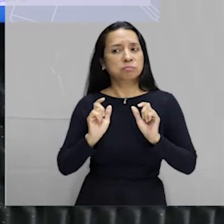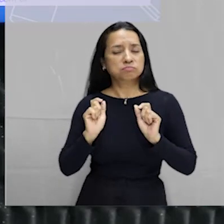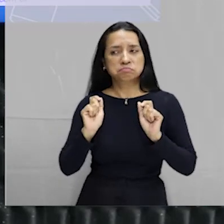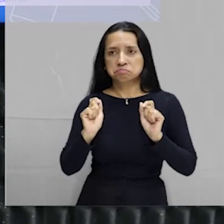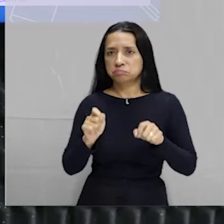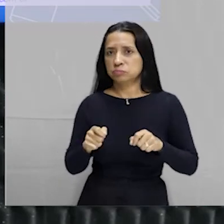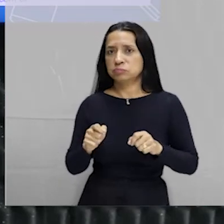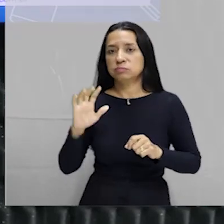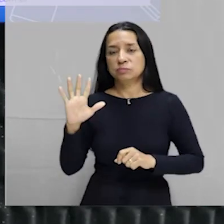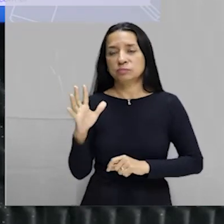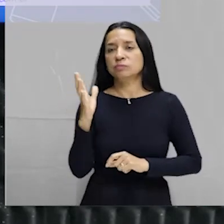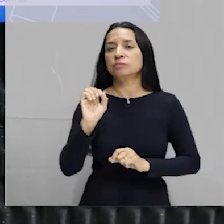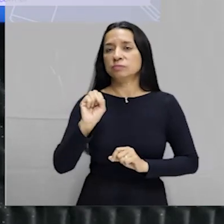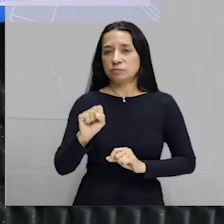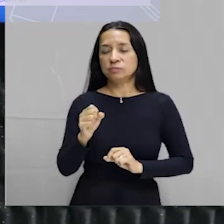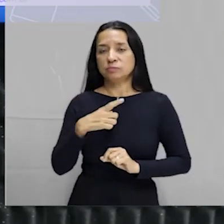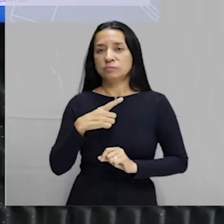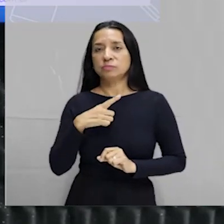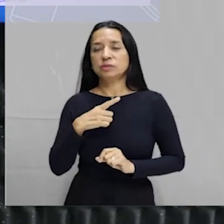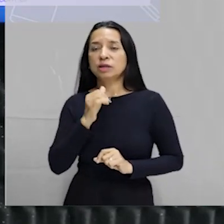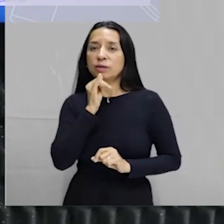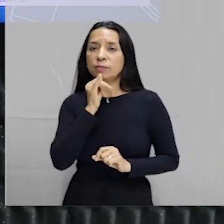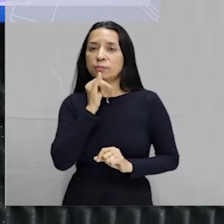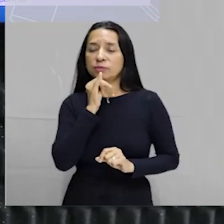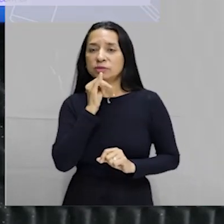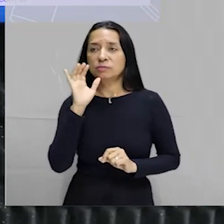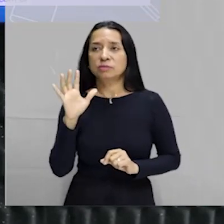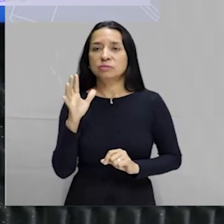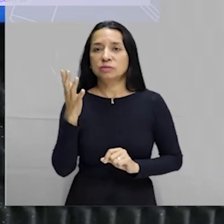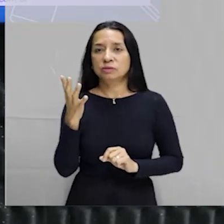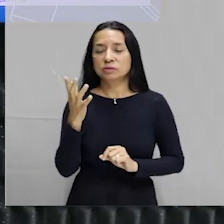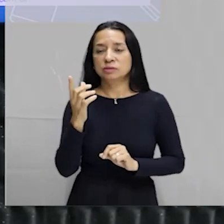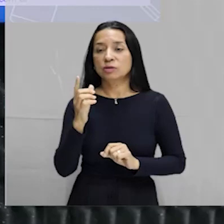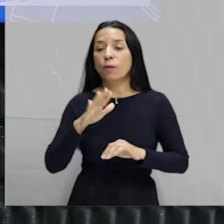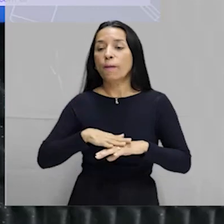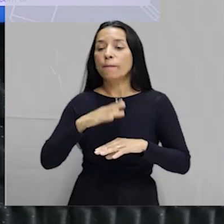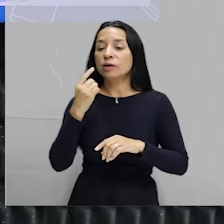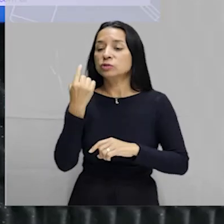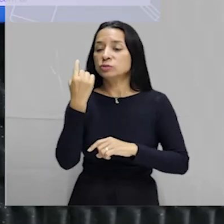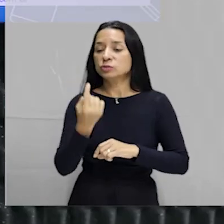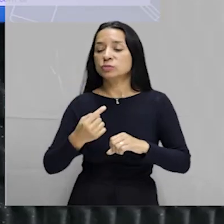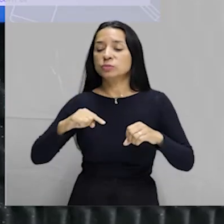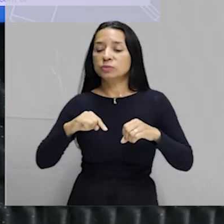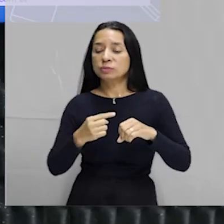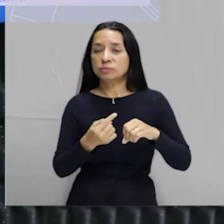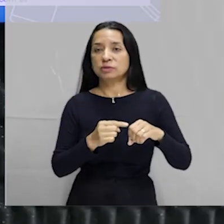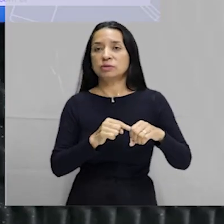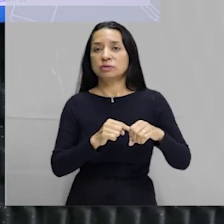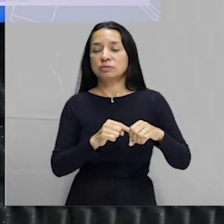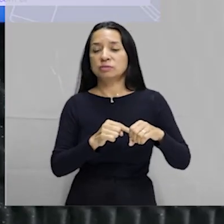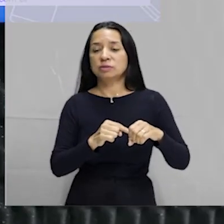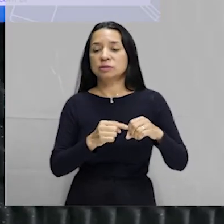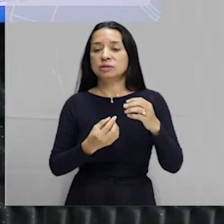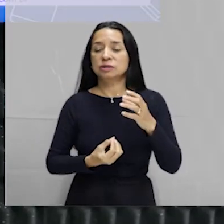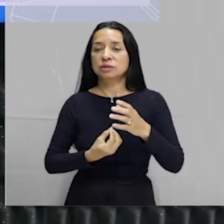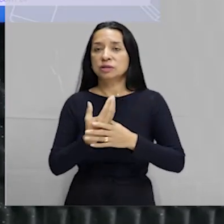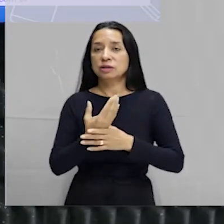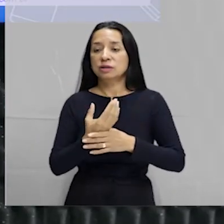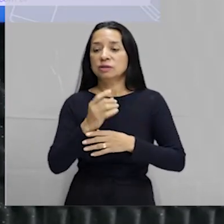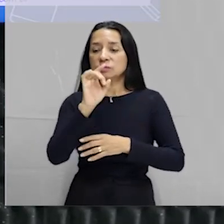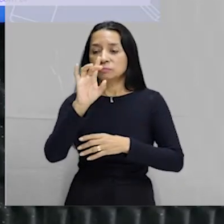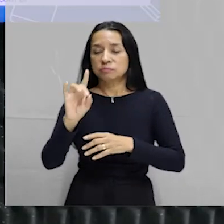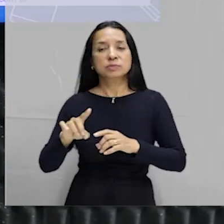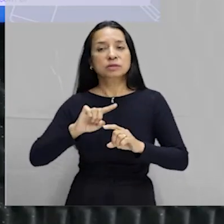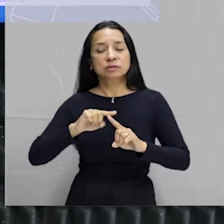não. Acontece, tá? Eu tenho casos de mais de um embrião a ser gerado em cada gravidez.